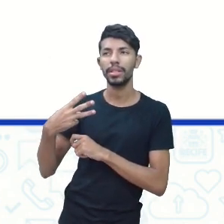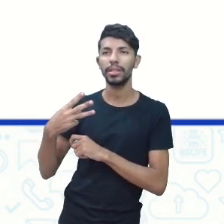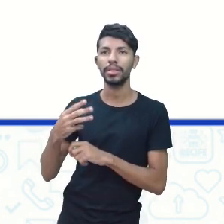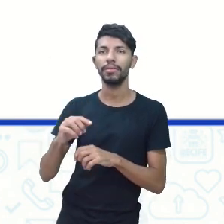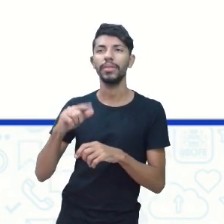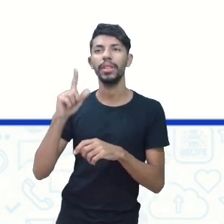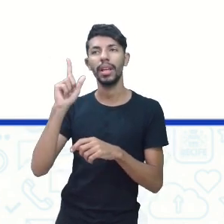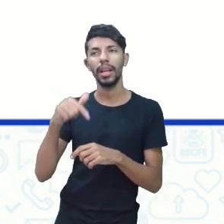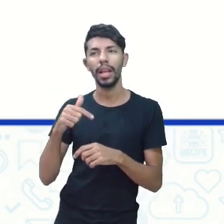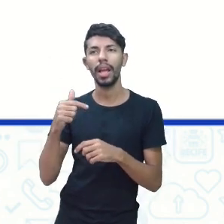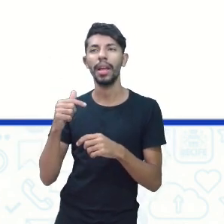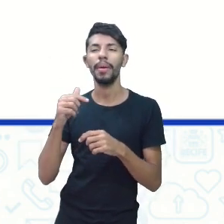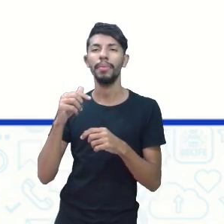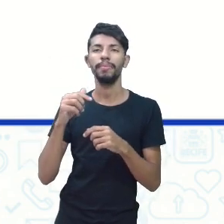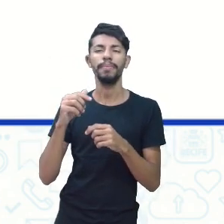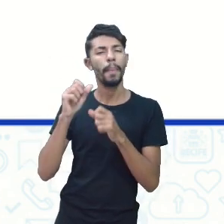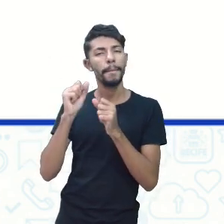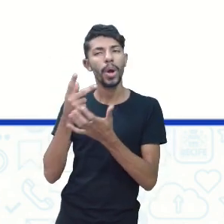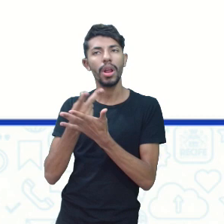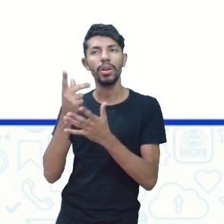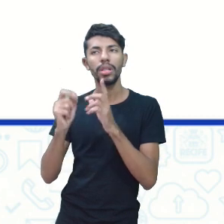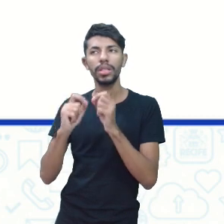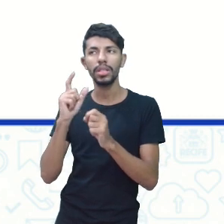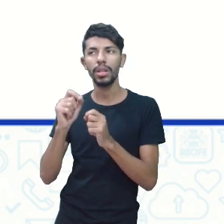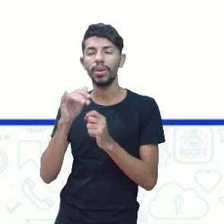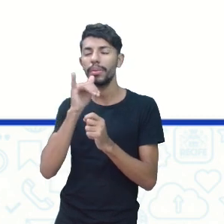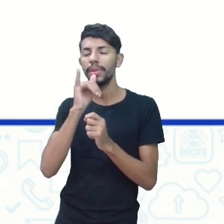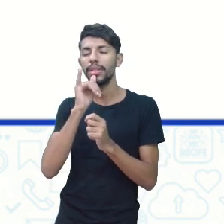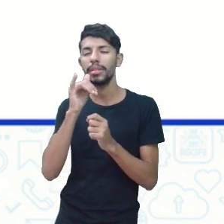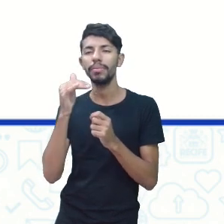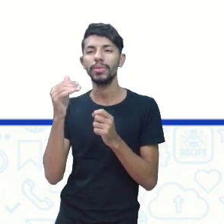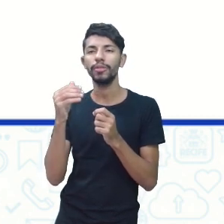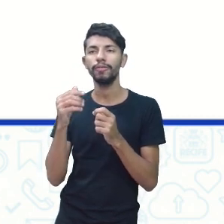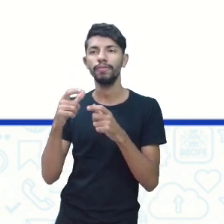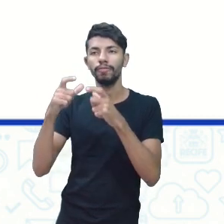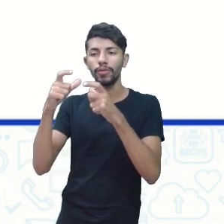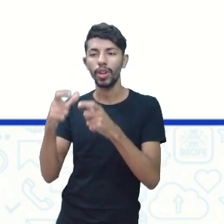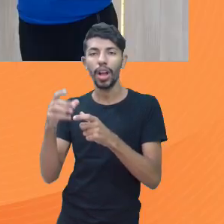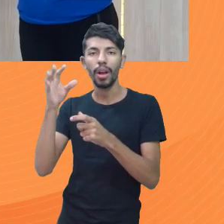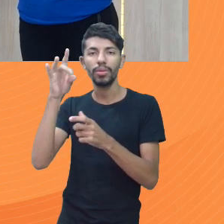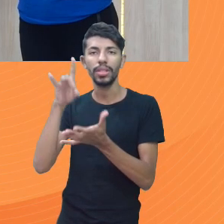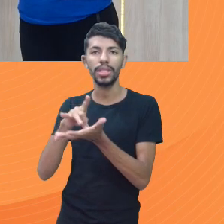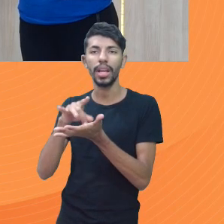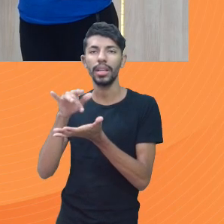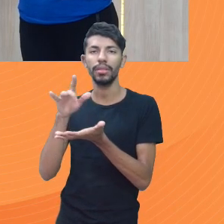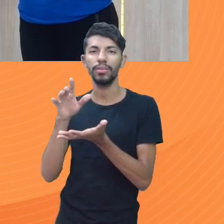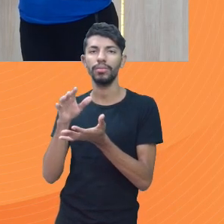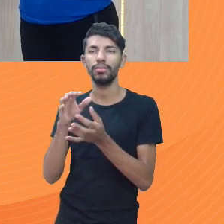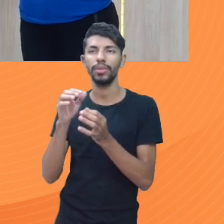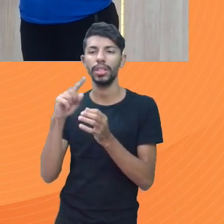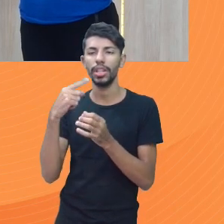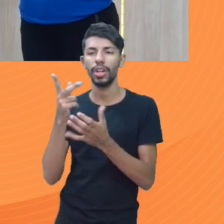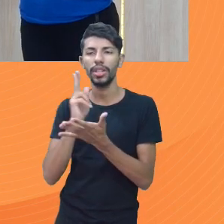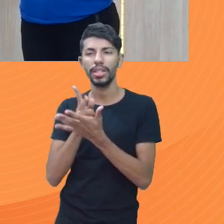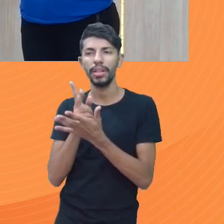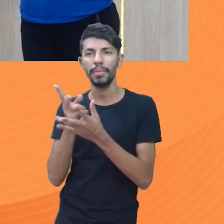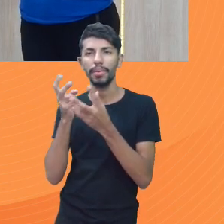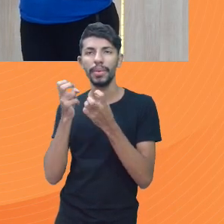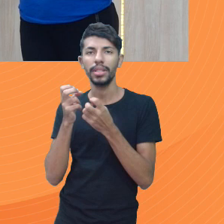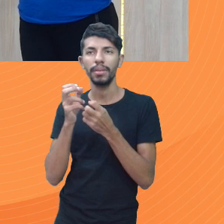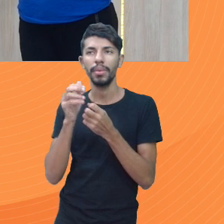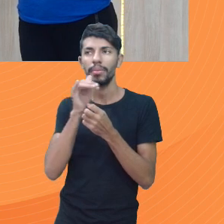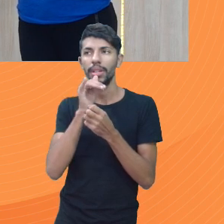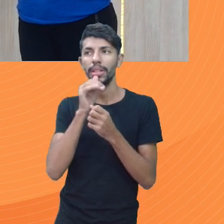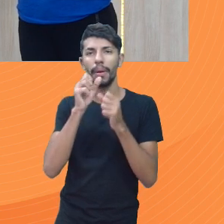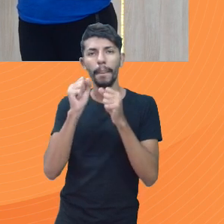venha deslocado. Mesmo que ele não esteja ali, não é? No local que sempre vemos depois do sujeito, mesmo que ele